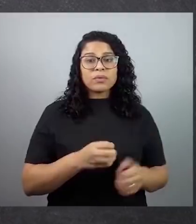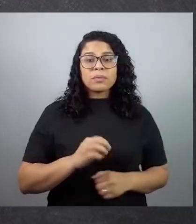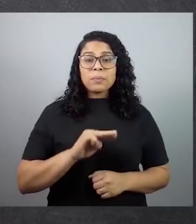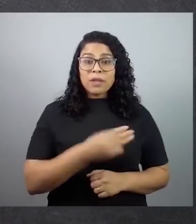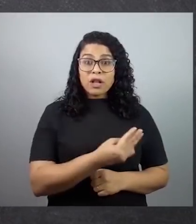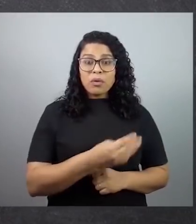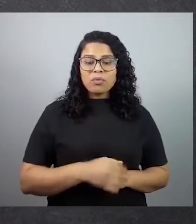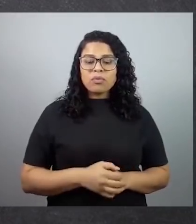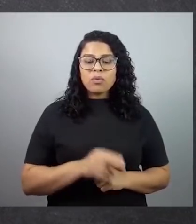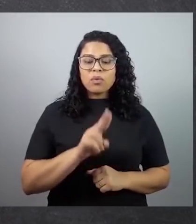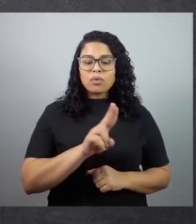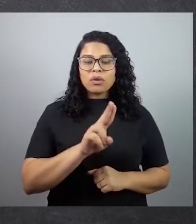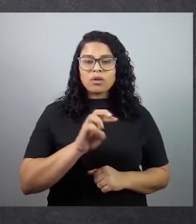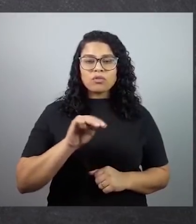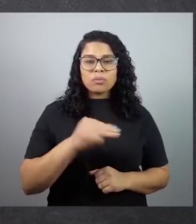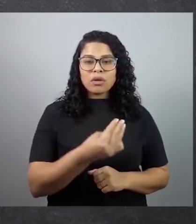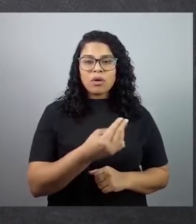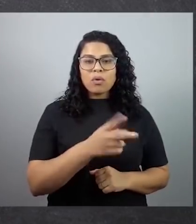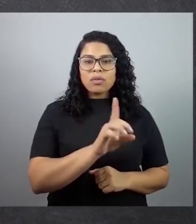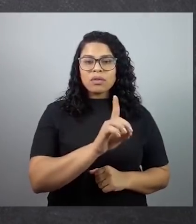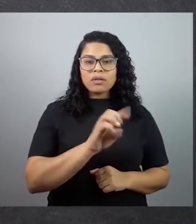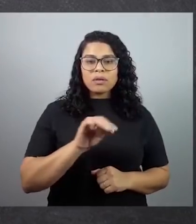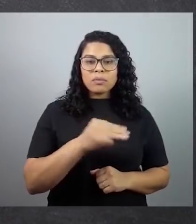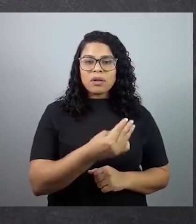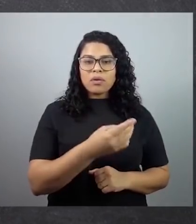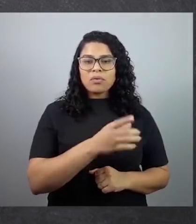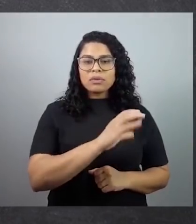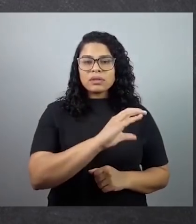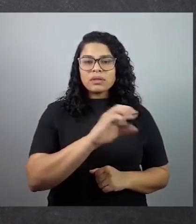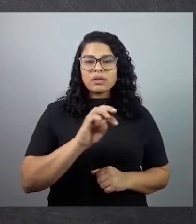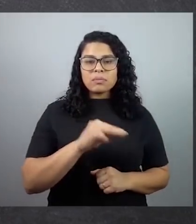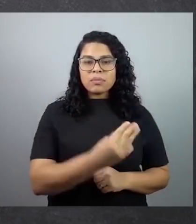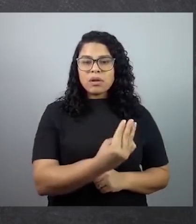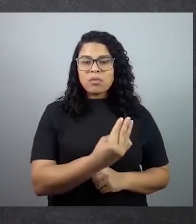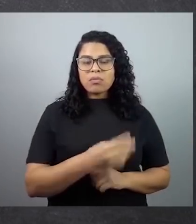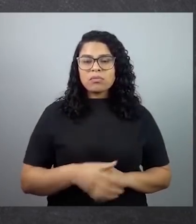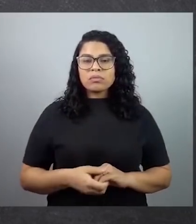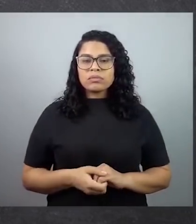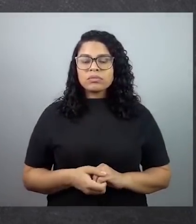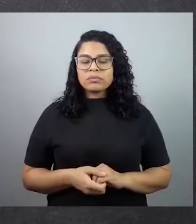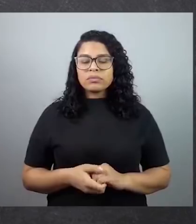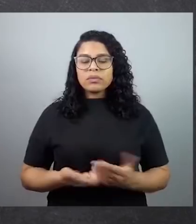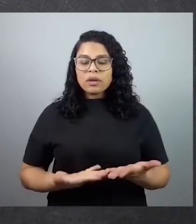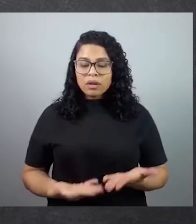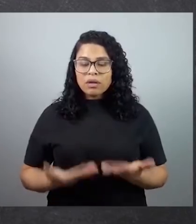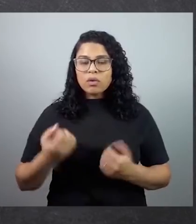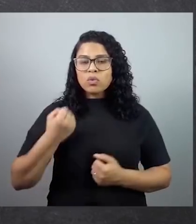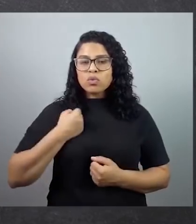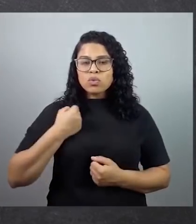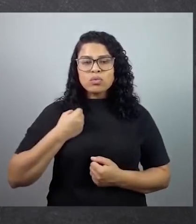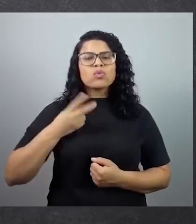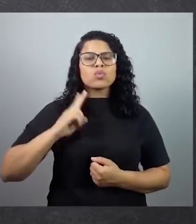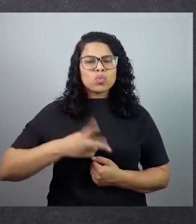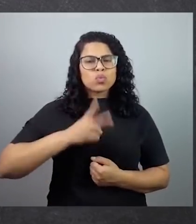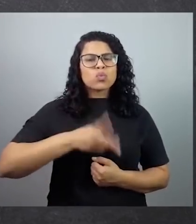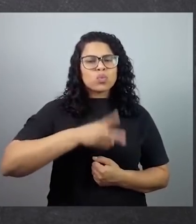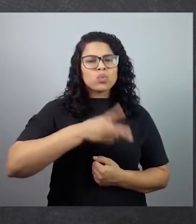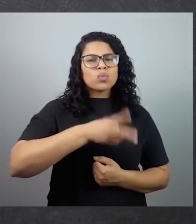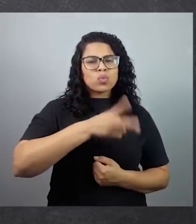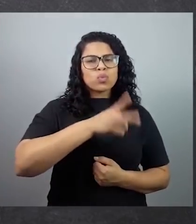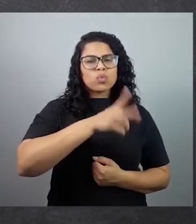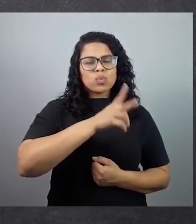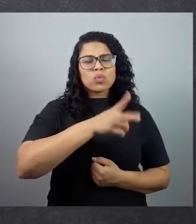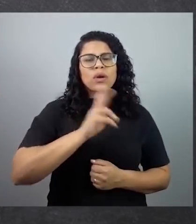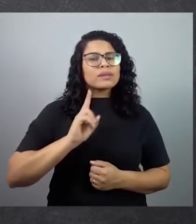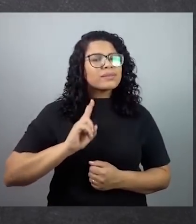milhões. Unidade de milhão, dezena de milhão, centena de milhão. E os números não param por aí. Eles